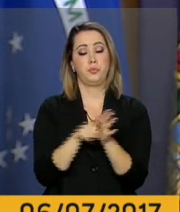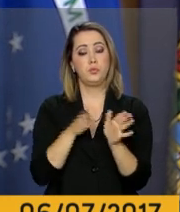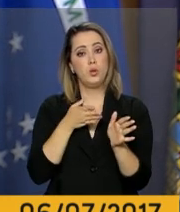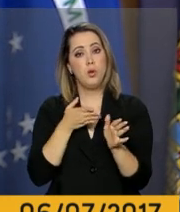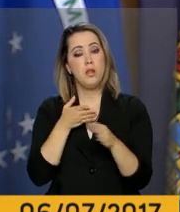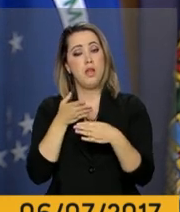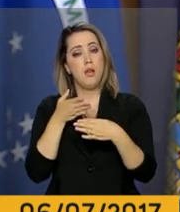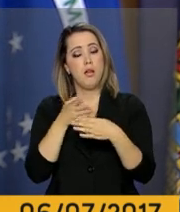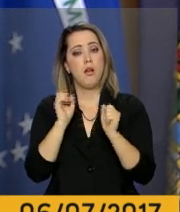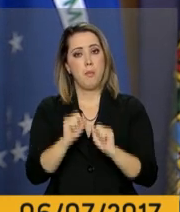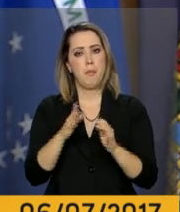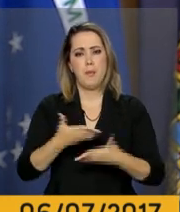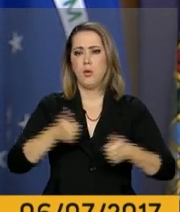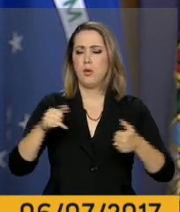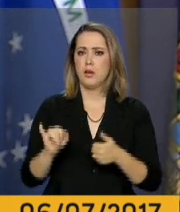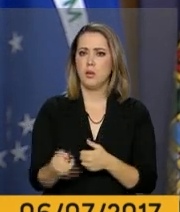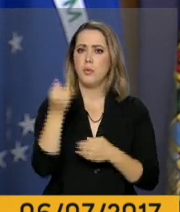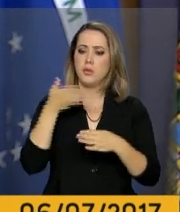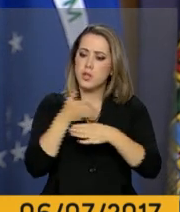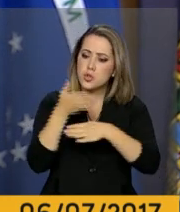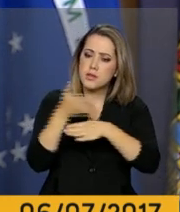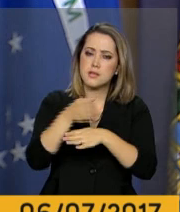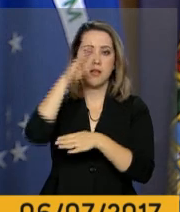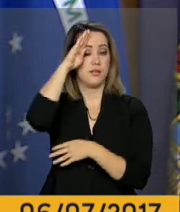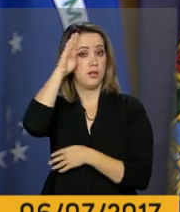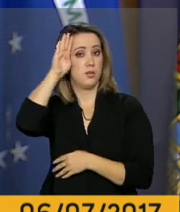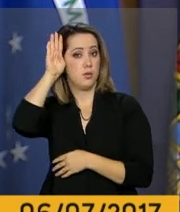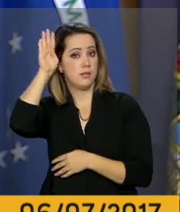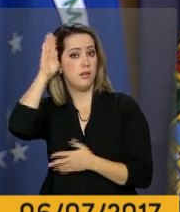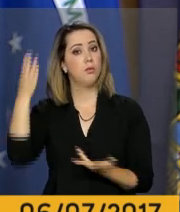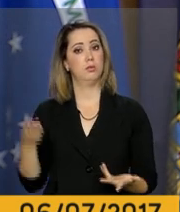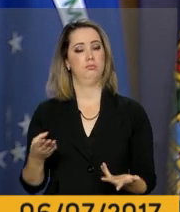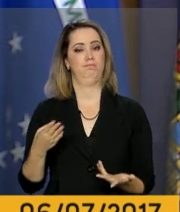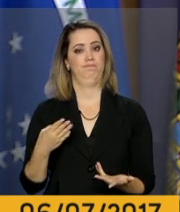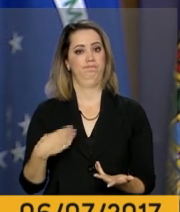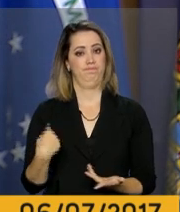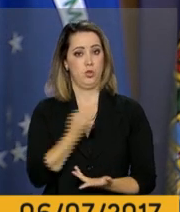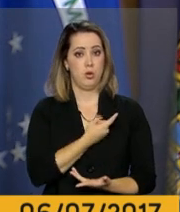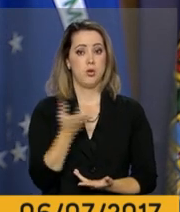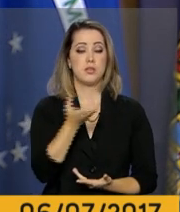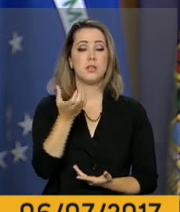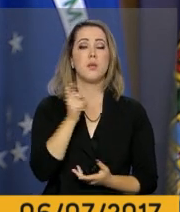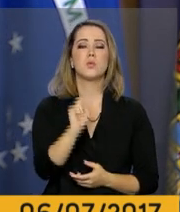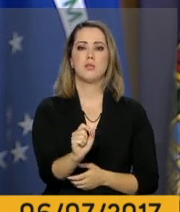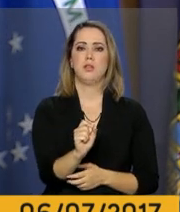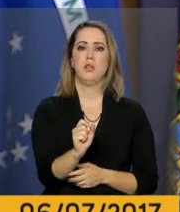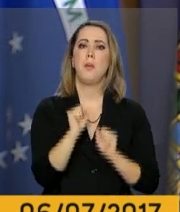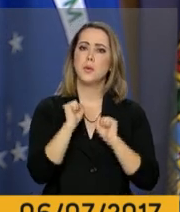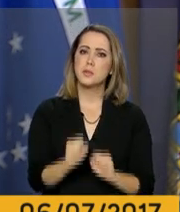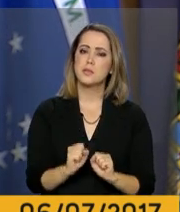superior porque portanto o que fazemos é criar um som mais sustentável